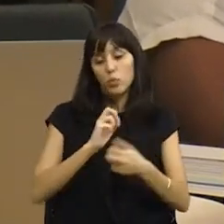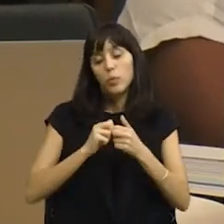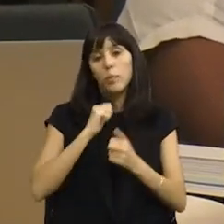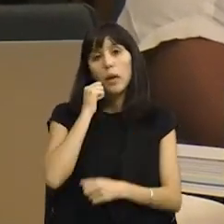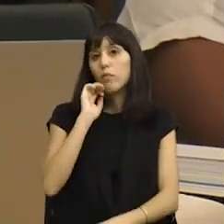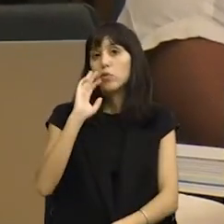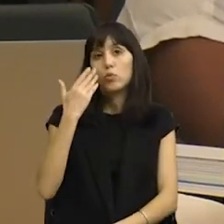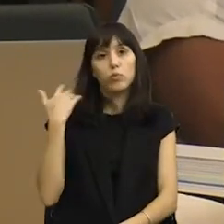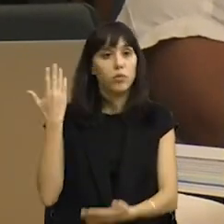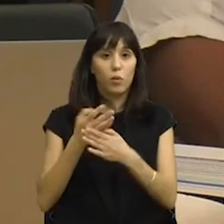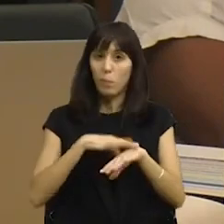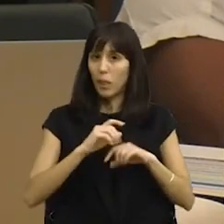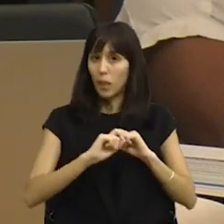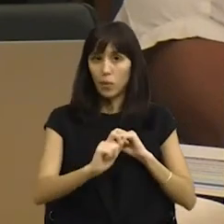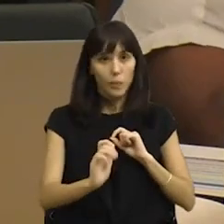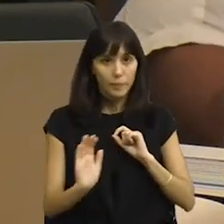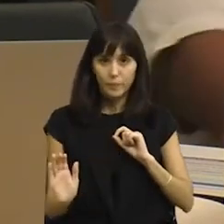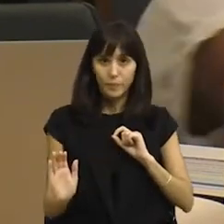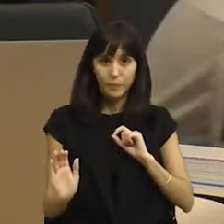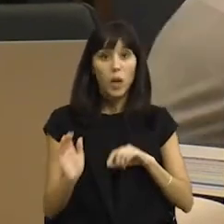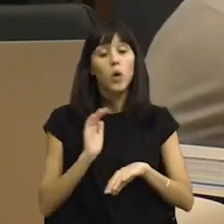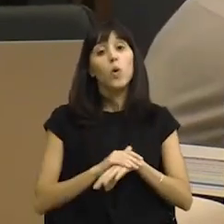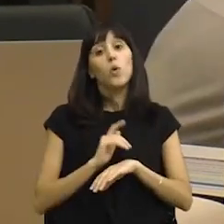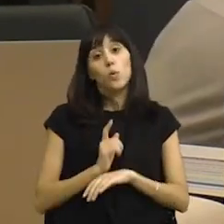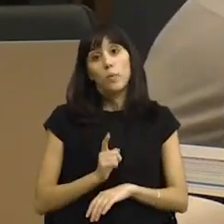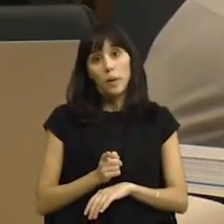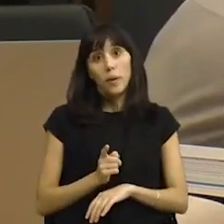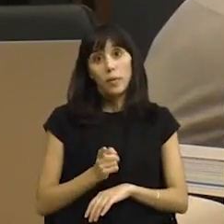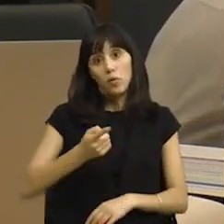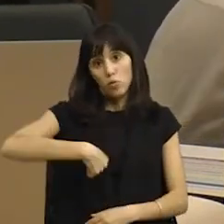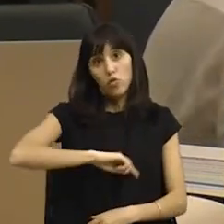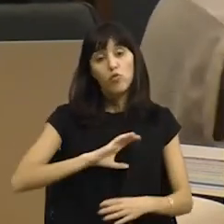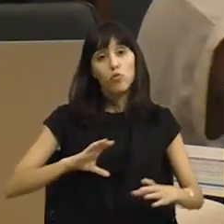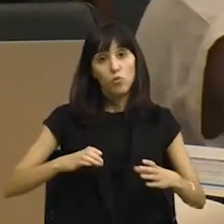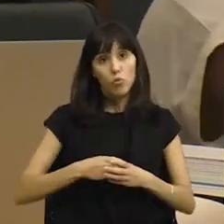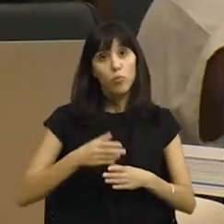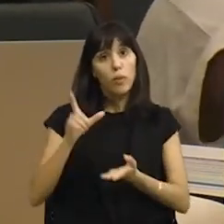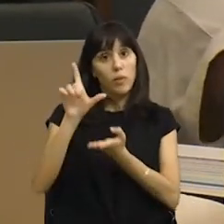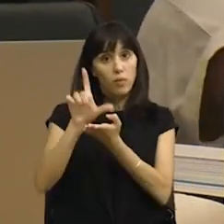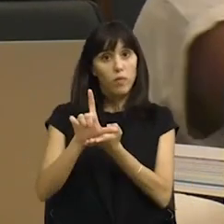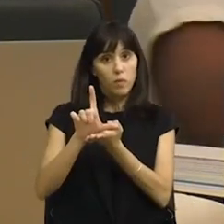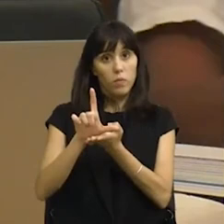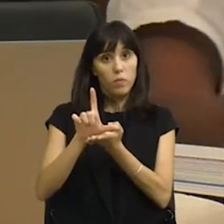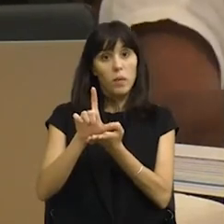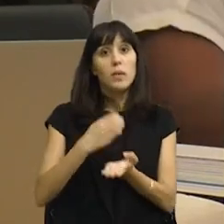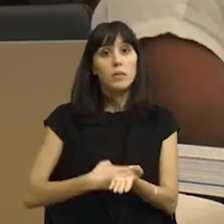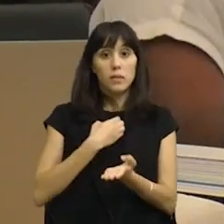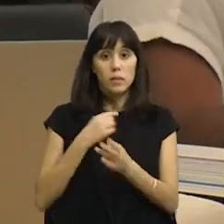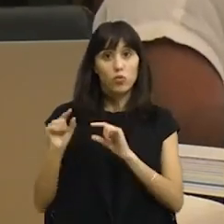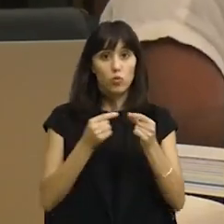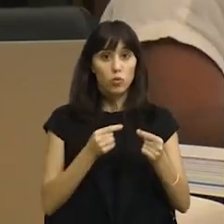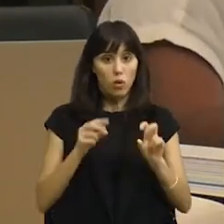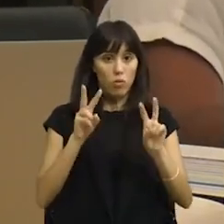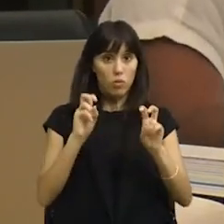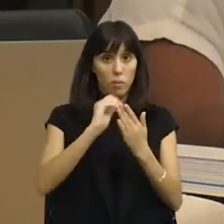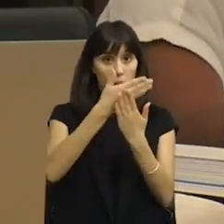mais grave que nós enfrentamos neste mandato. Por esta razão, nós, o Grupo Municipal do Livre, sente que, no âmbito da discussão